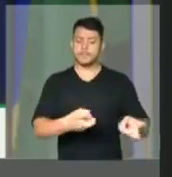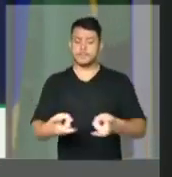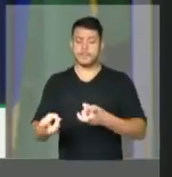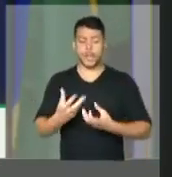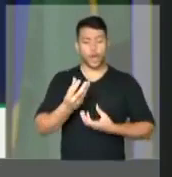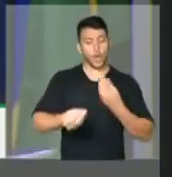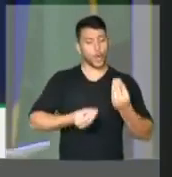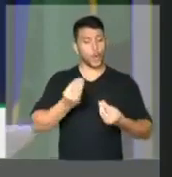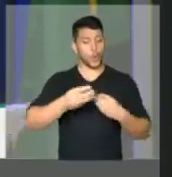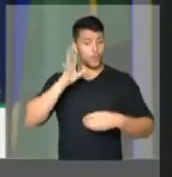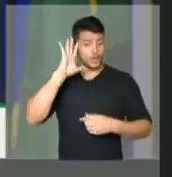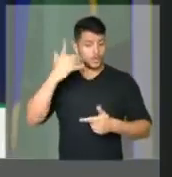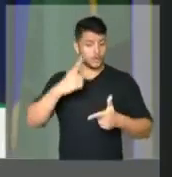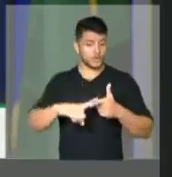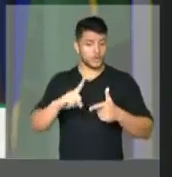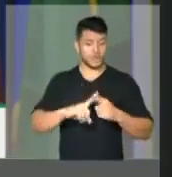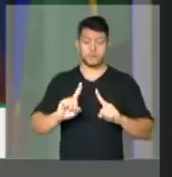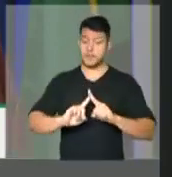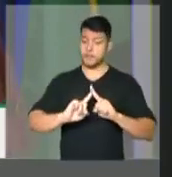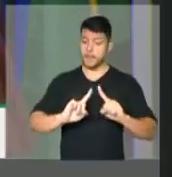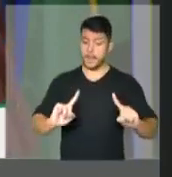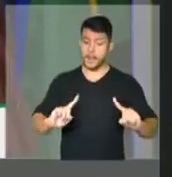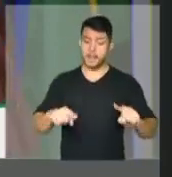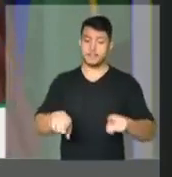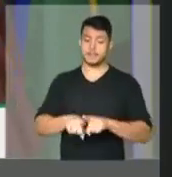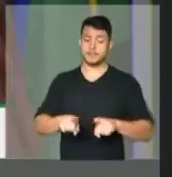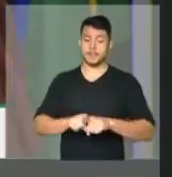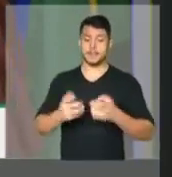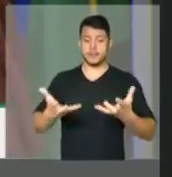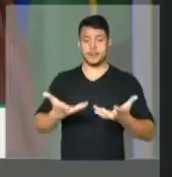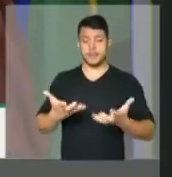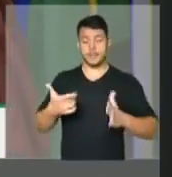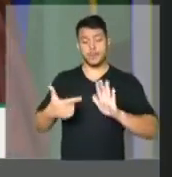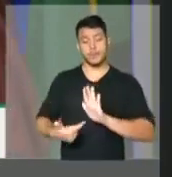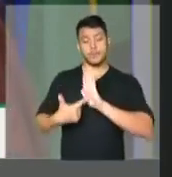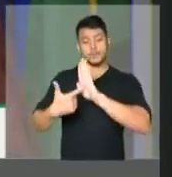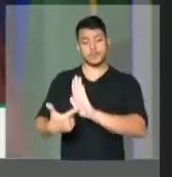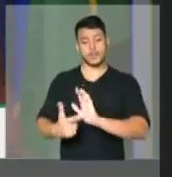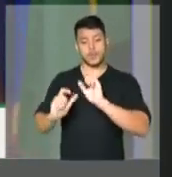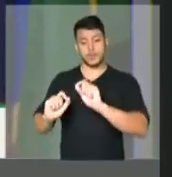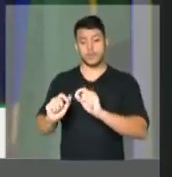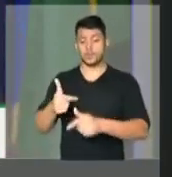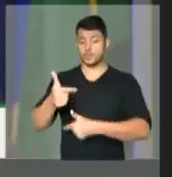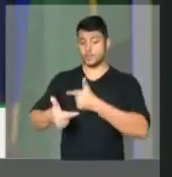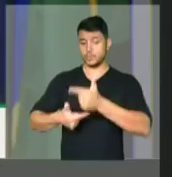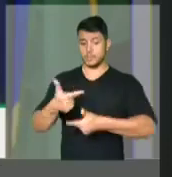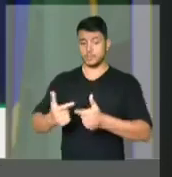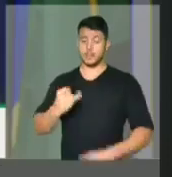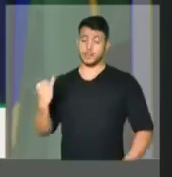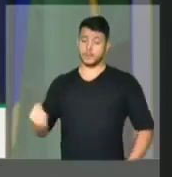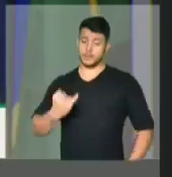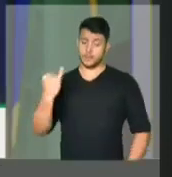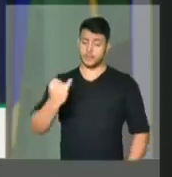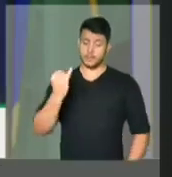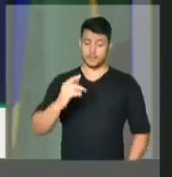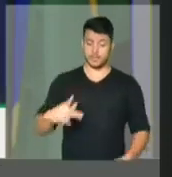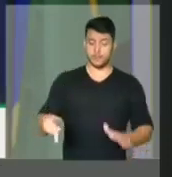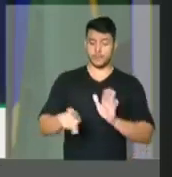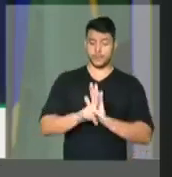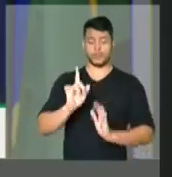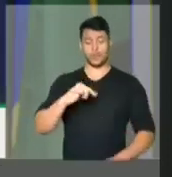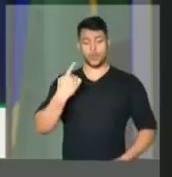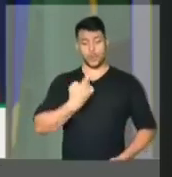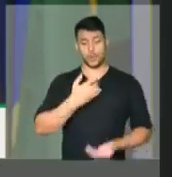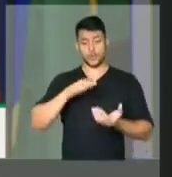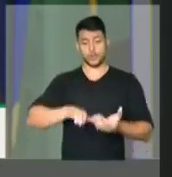e corrigir essas falhas, e também ressaltar o importante trabalho desta casa, deste